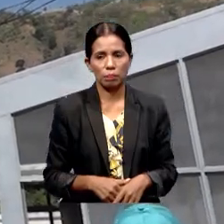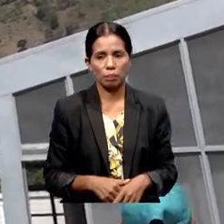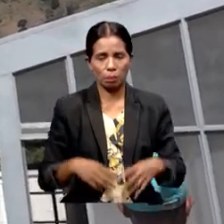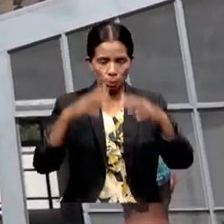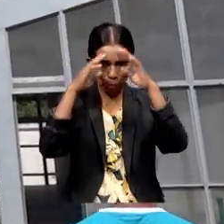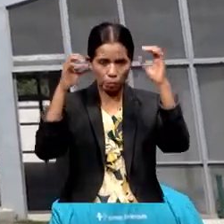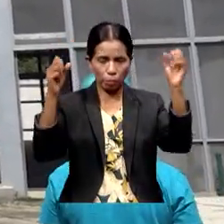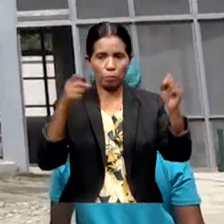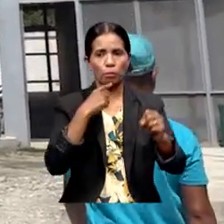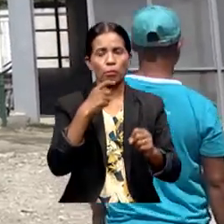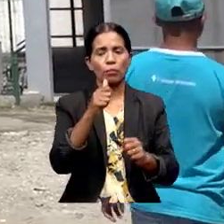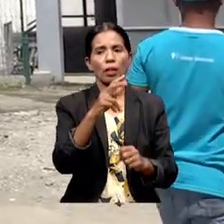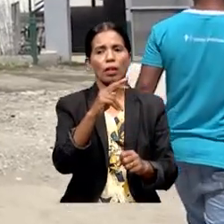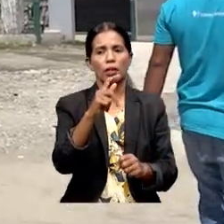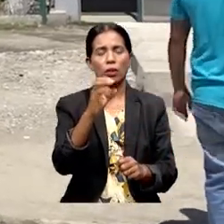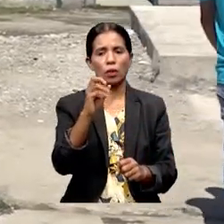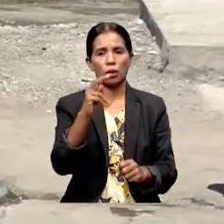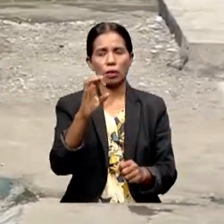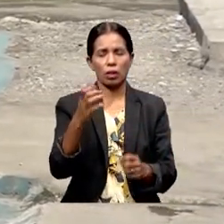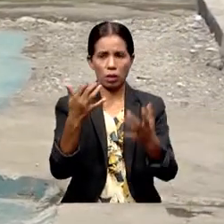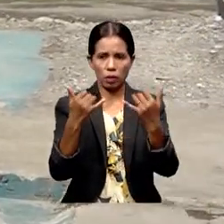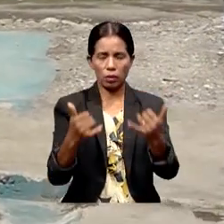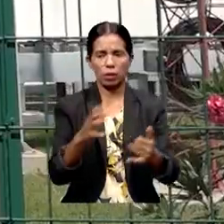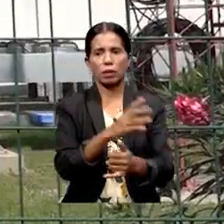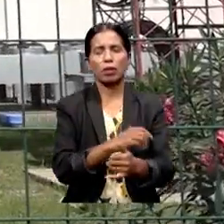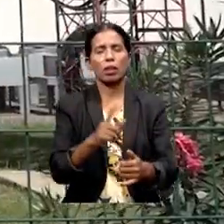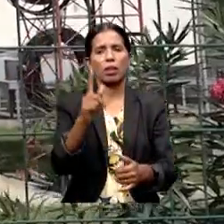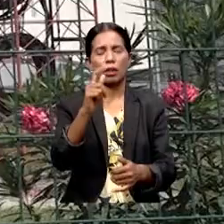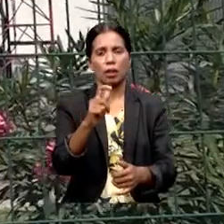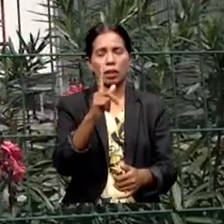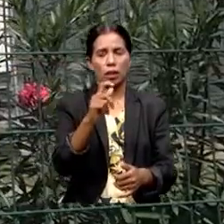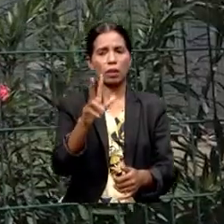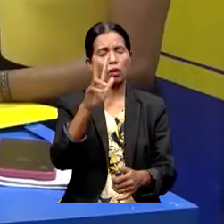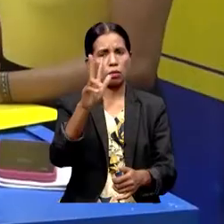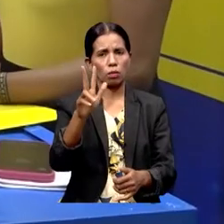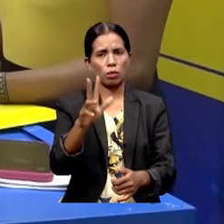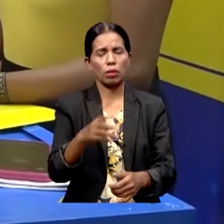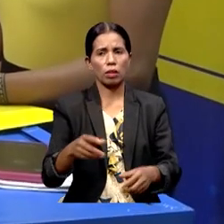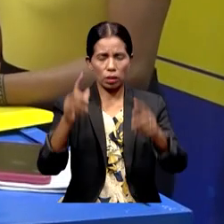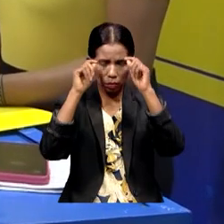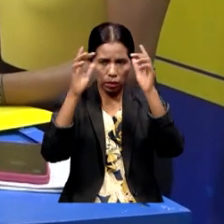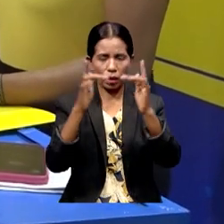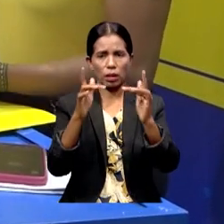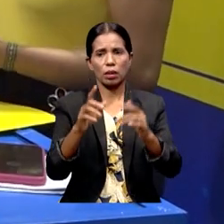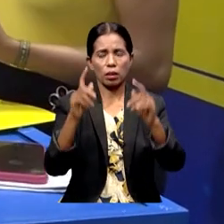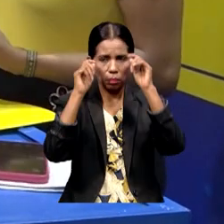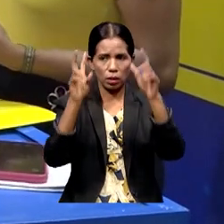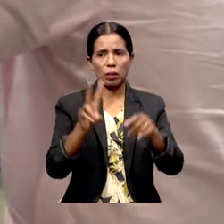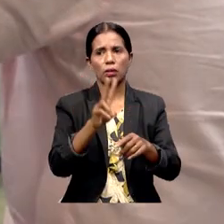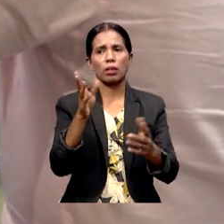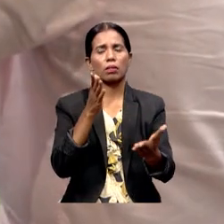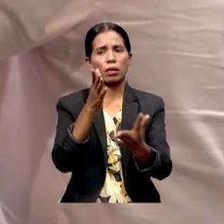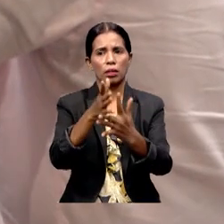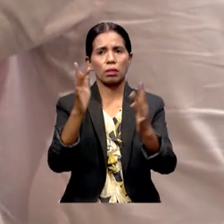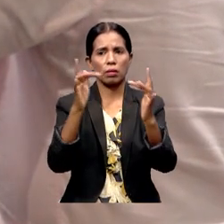Presidente Tane Consumidor Antônio Ramos Atetin, dau-dau ne operador telecomunicação tolu, ne be Timor-Leste, utiliza ho de acesso ba